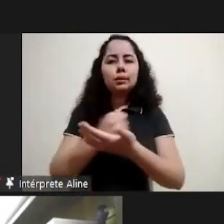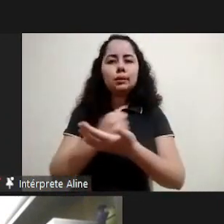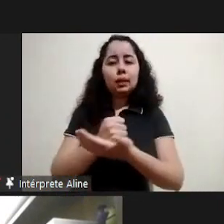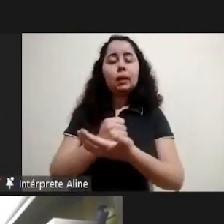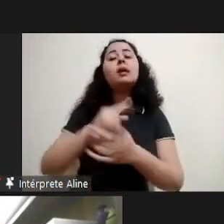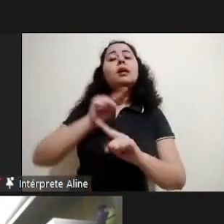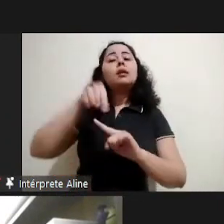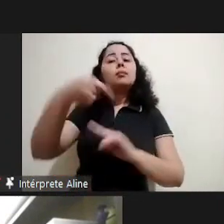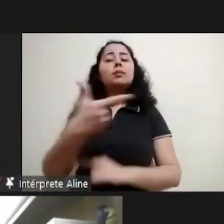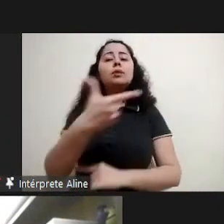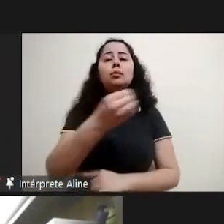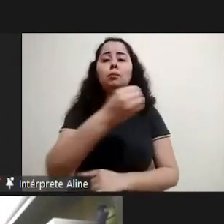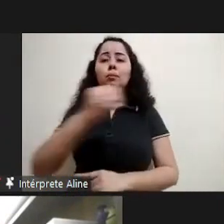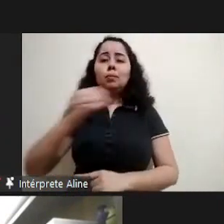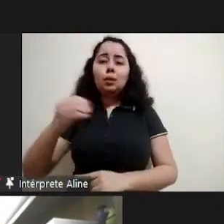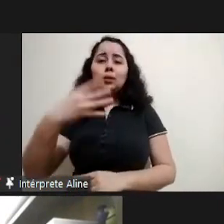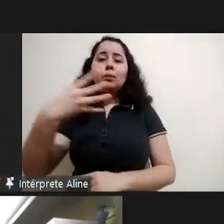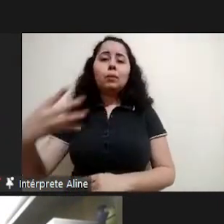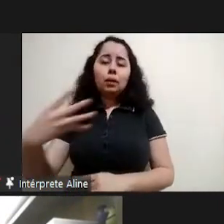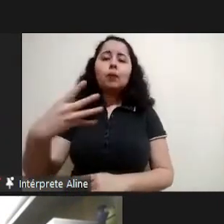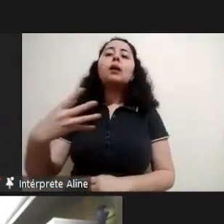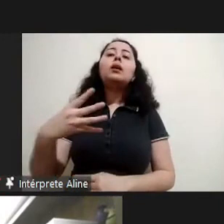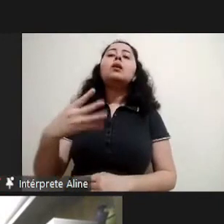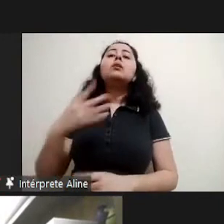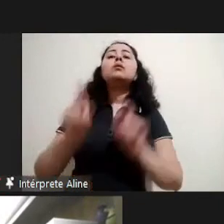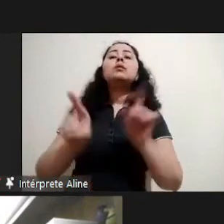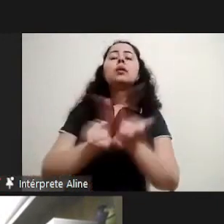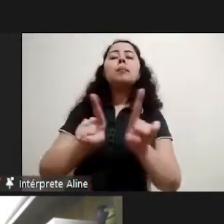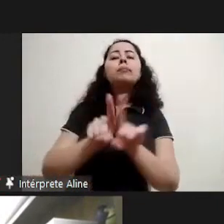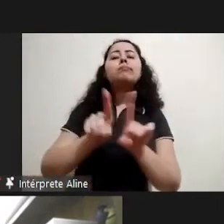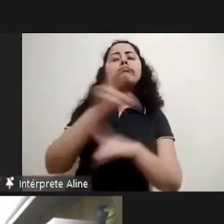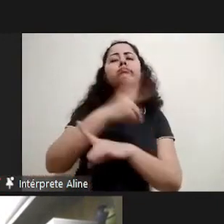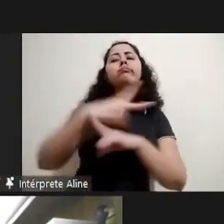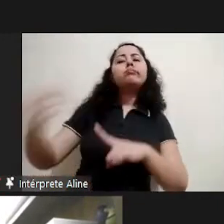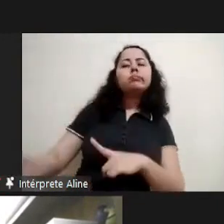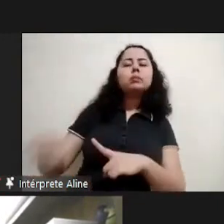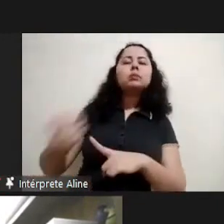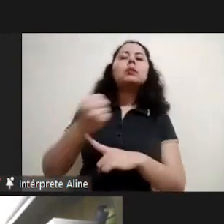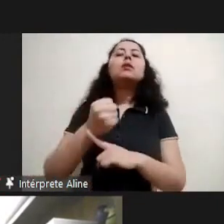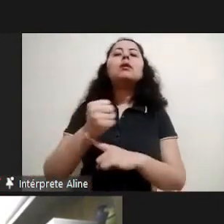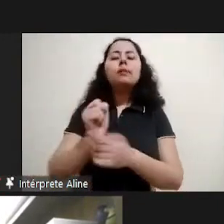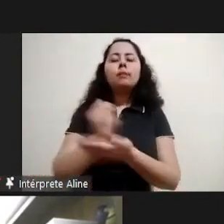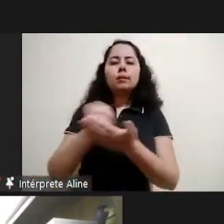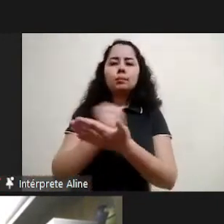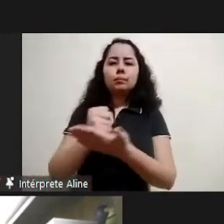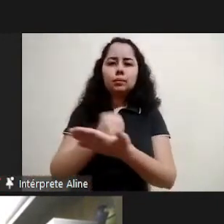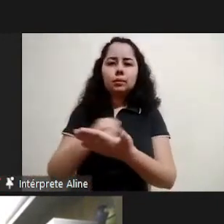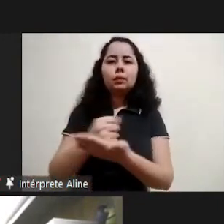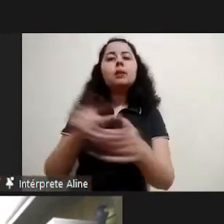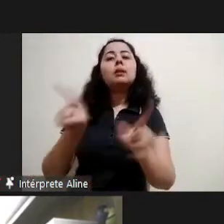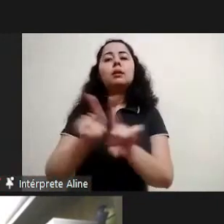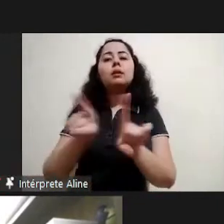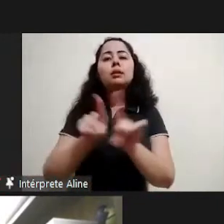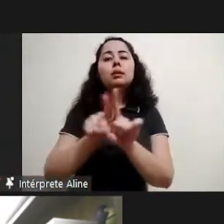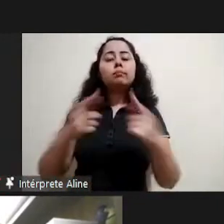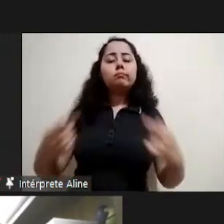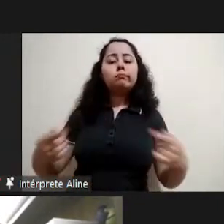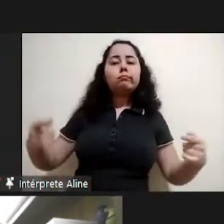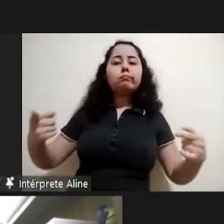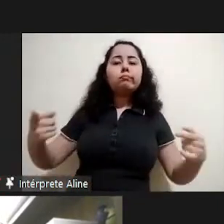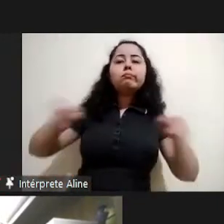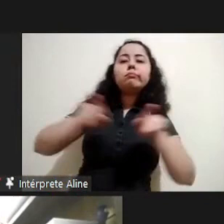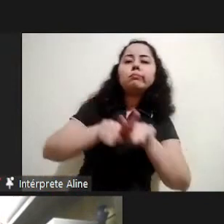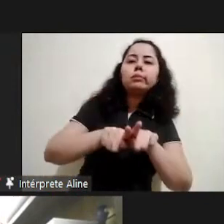Mérito Farmacêutico pela UFJF. Delegado à Sociedade Brasileira de Microbiologia de 92 a 2000 e membro da